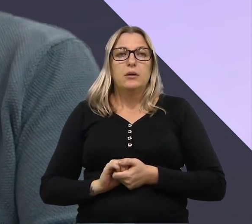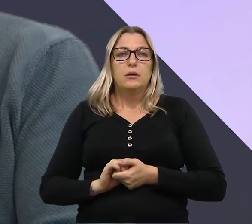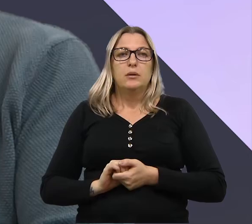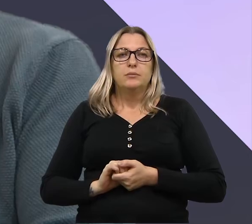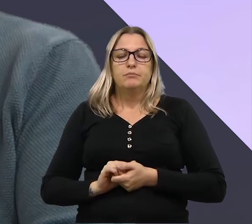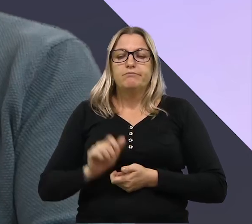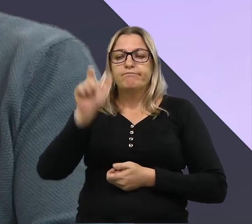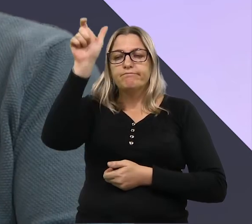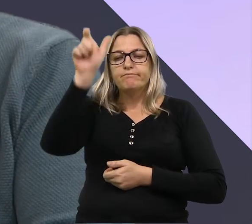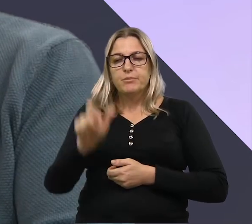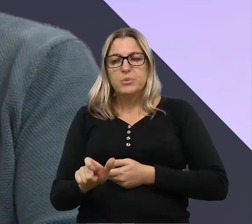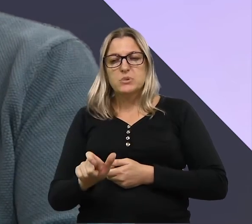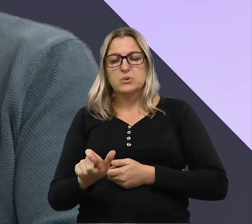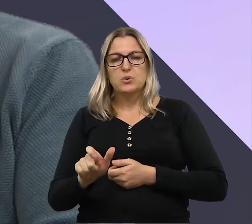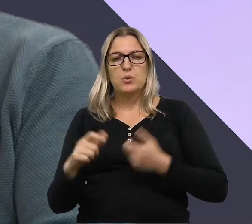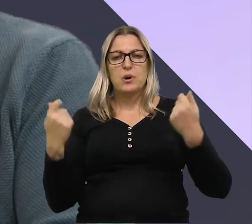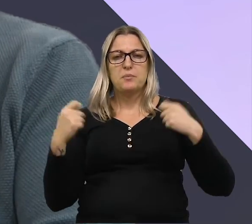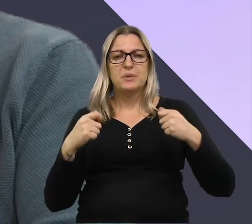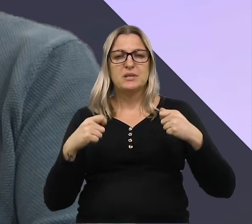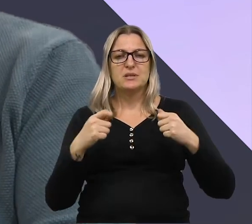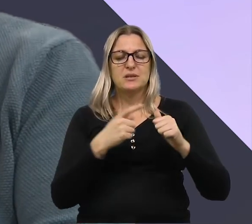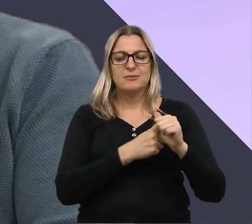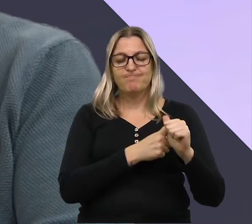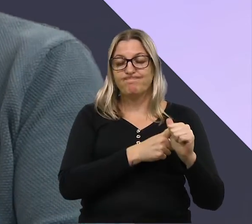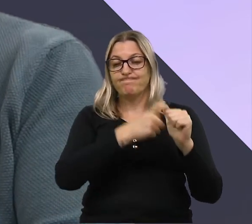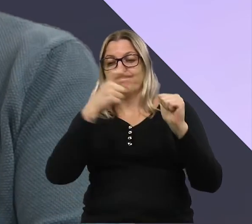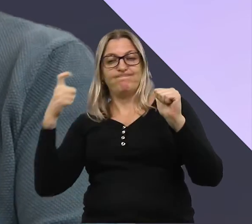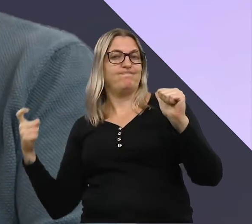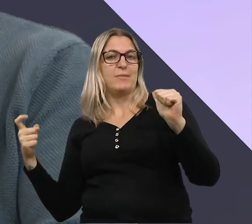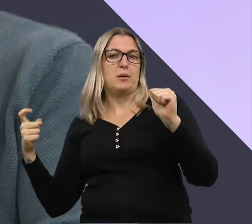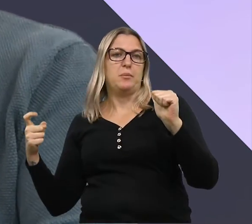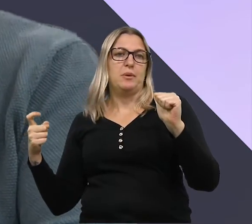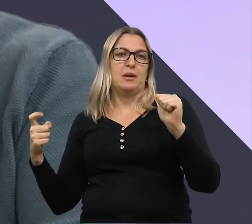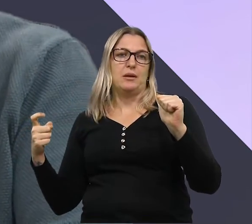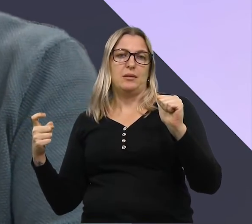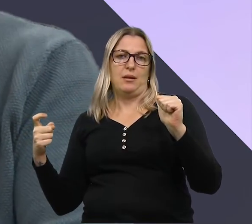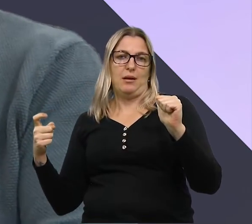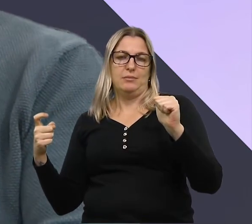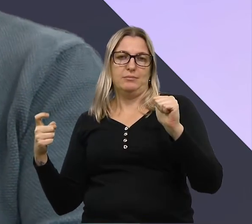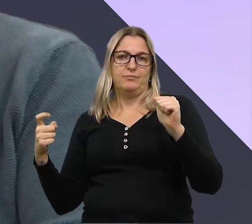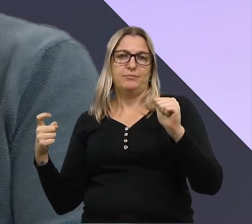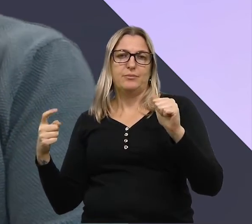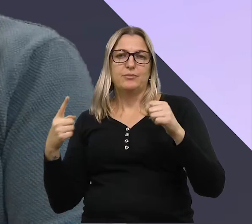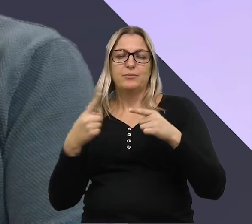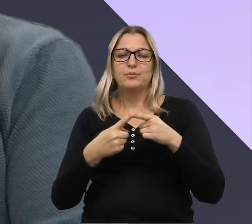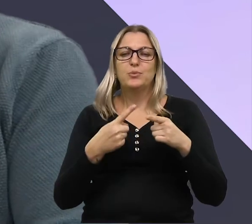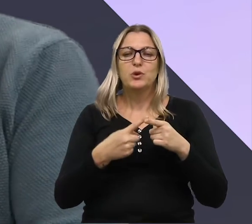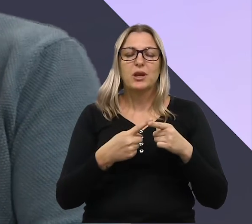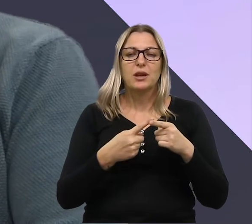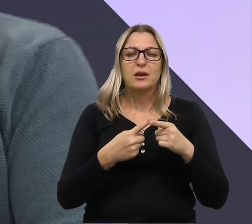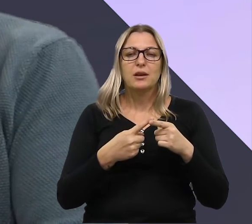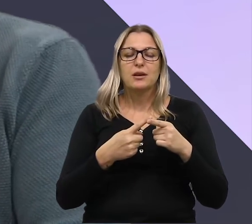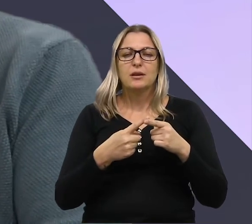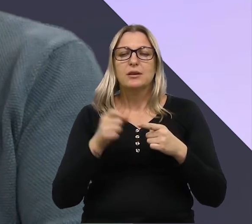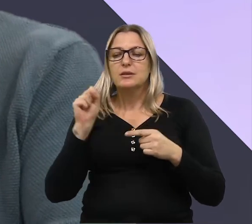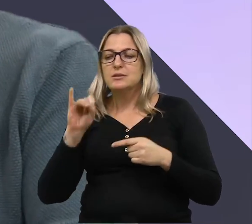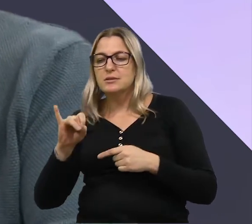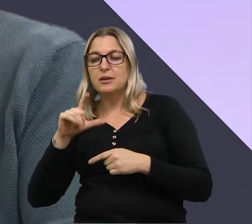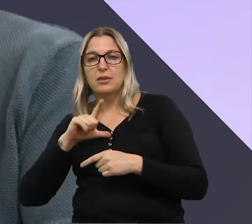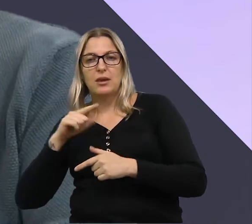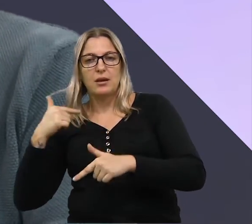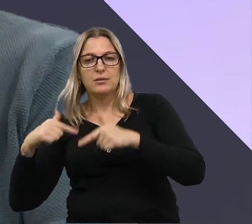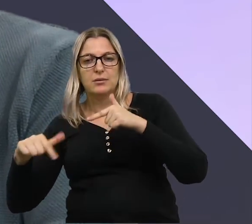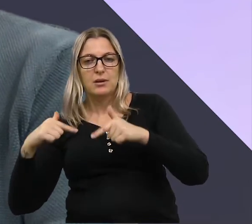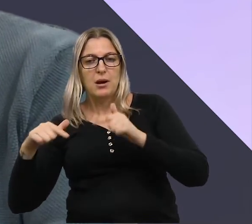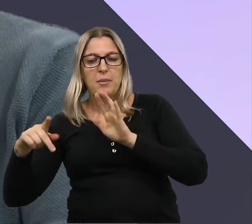de independente do poder público momentos que ele tem o seu emprego ele passa a ser contribuinte do poder público que ele tem do emprego e